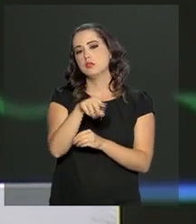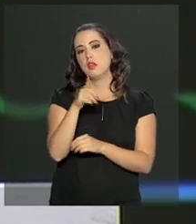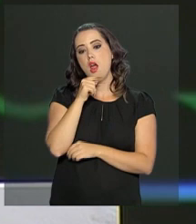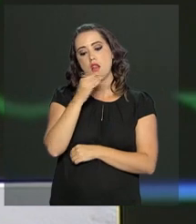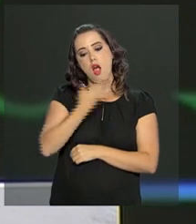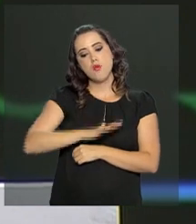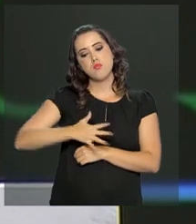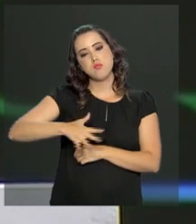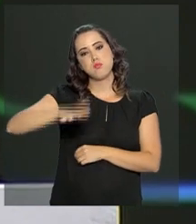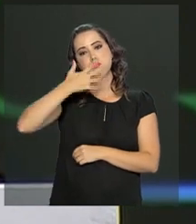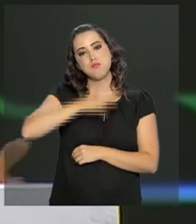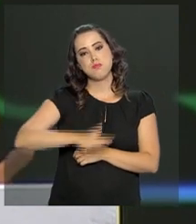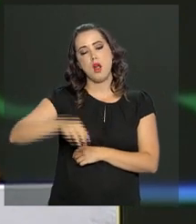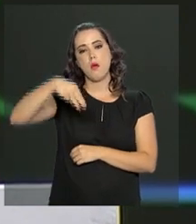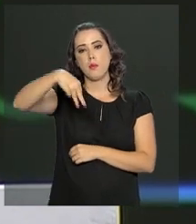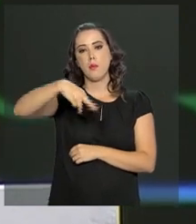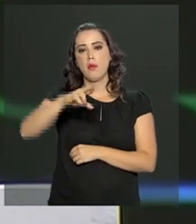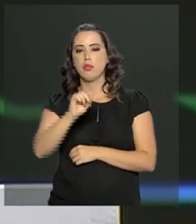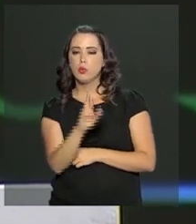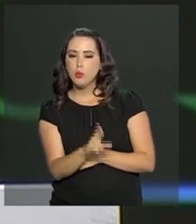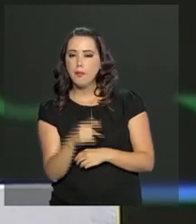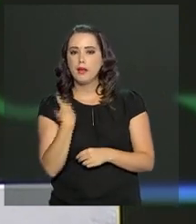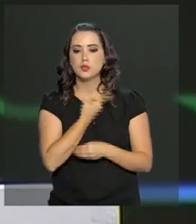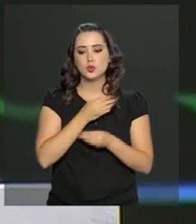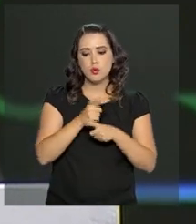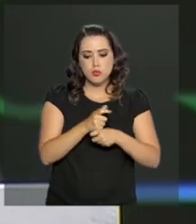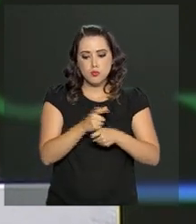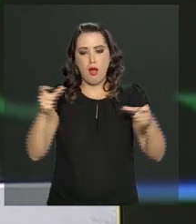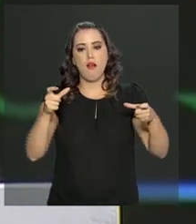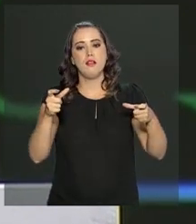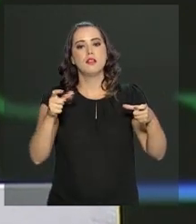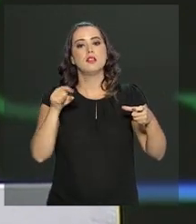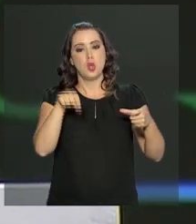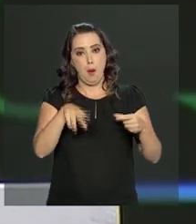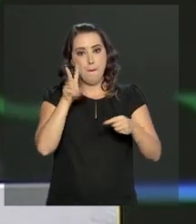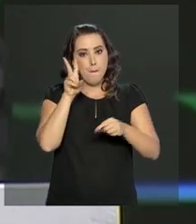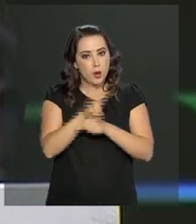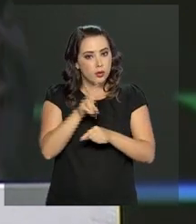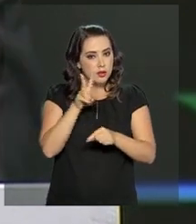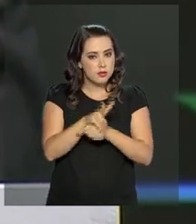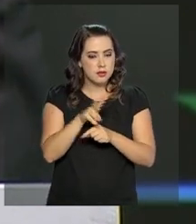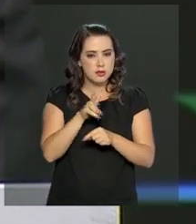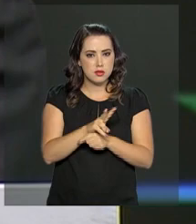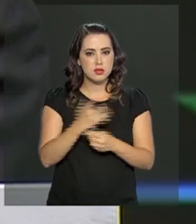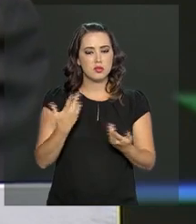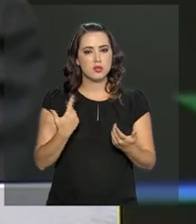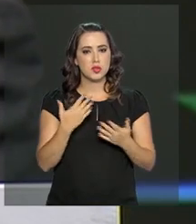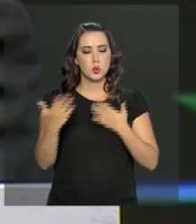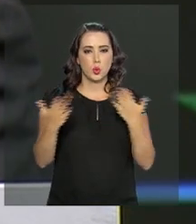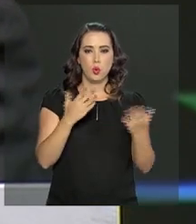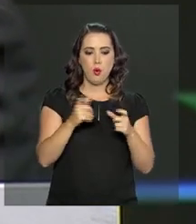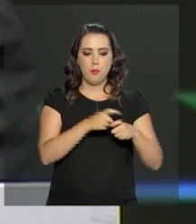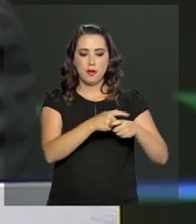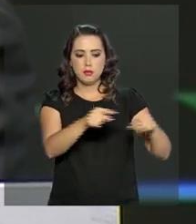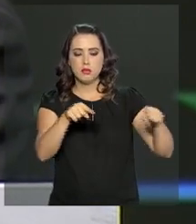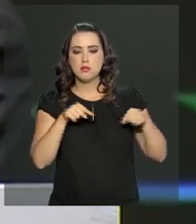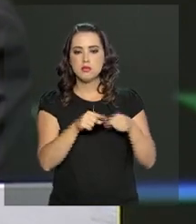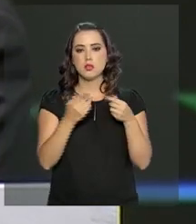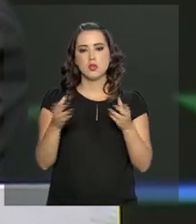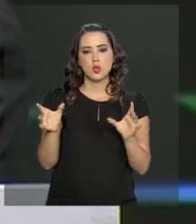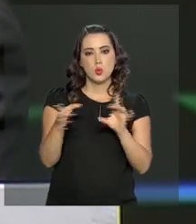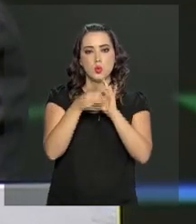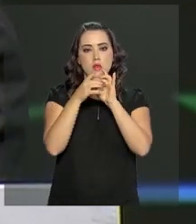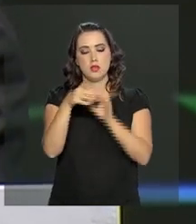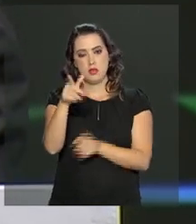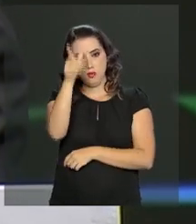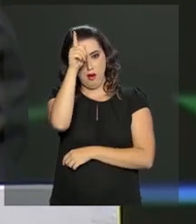águas marinhas, nós ampliamos essa preservação marinha para um espaço que corresponde à soma da